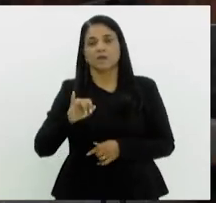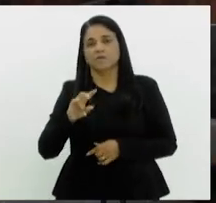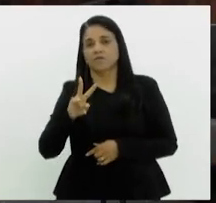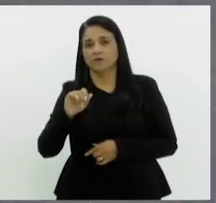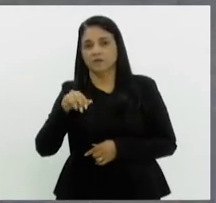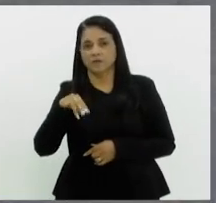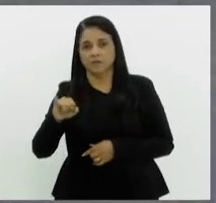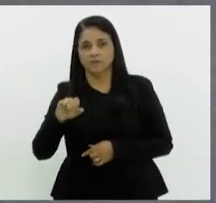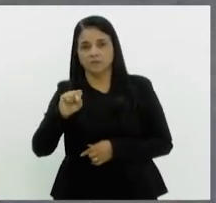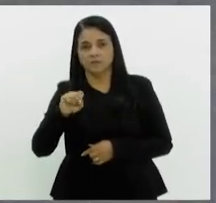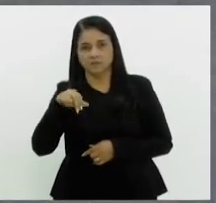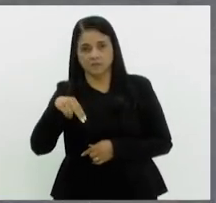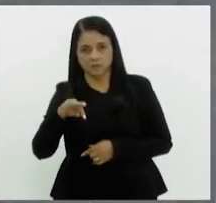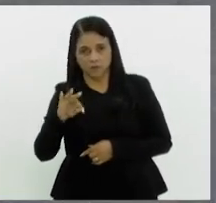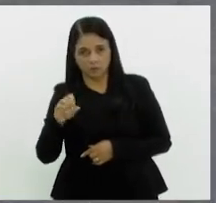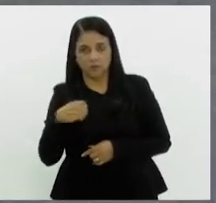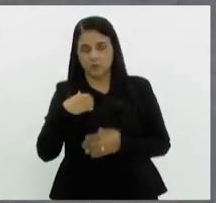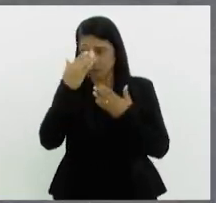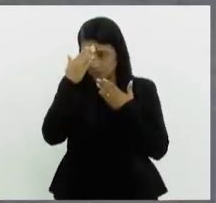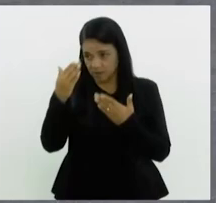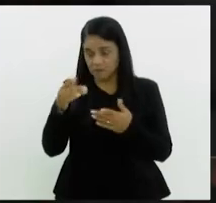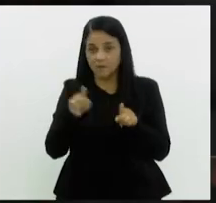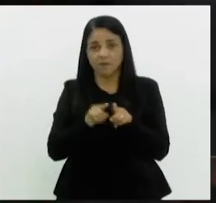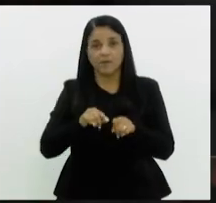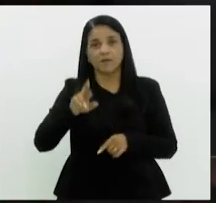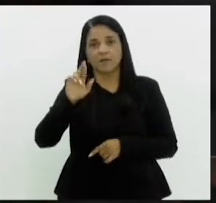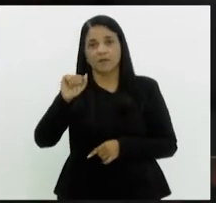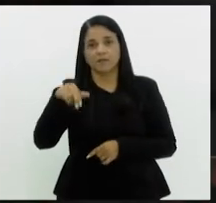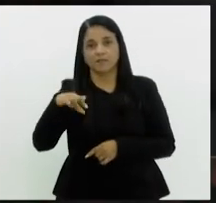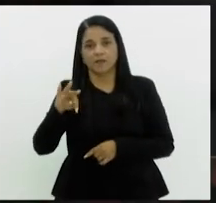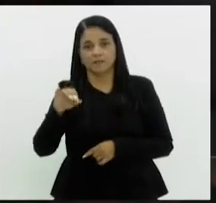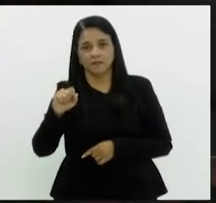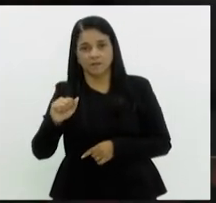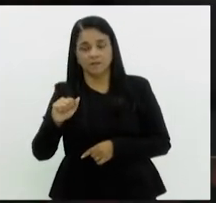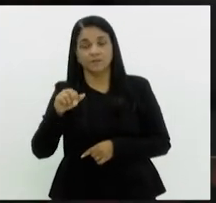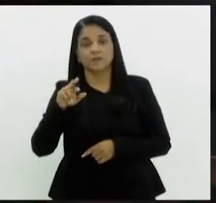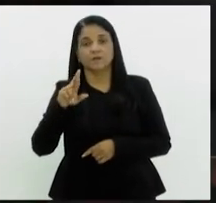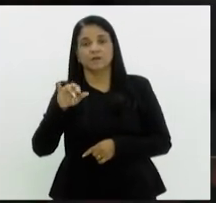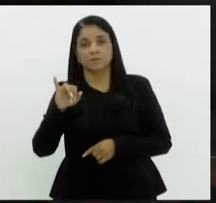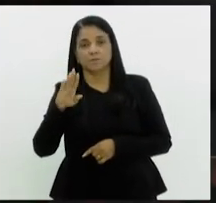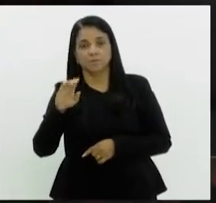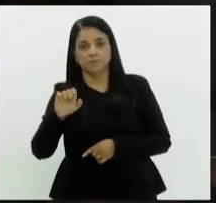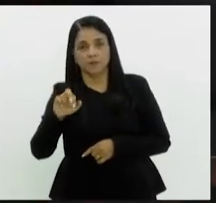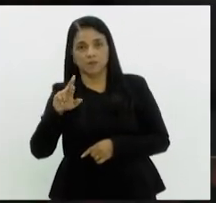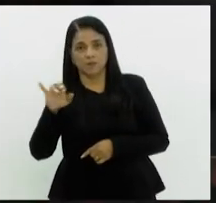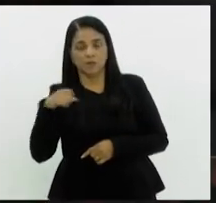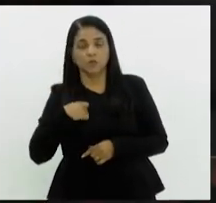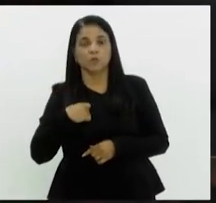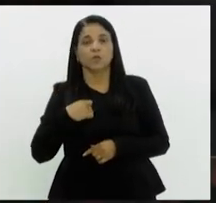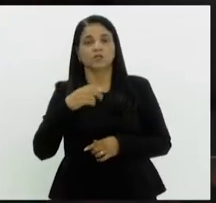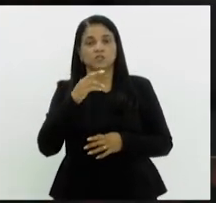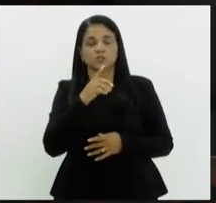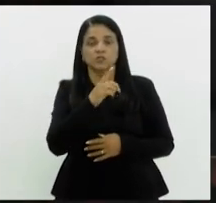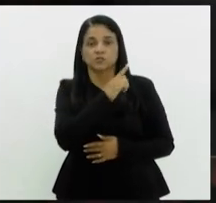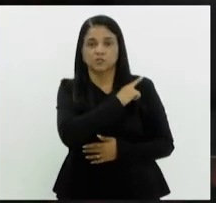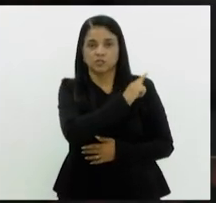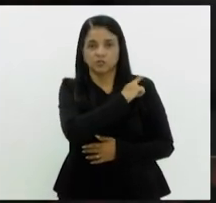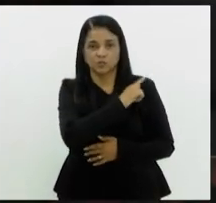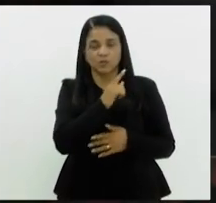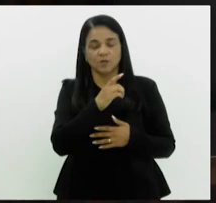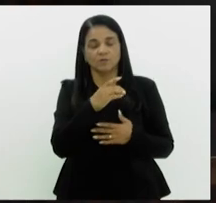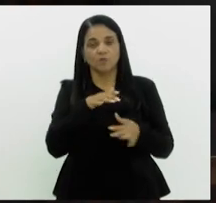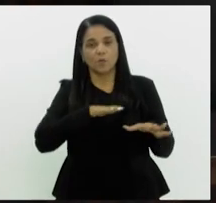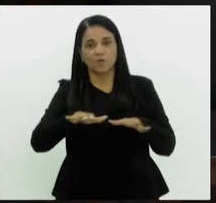Obrigada. Da senhora Renata Ribeiro, que é gestora do movimento, do movimento das mulheres